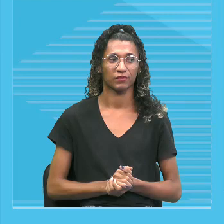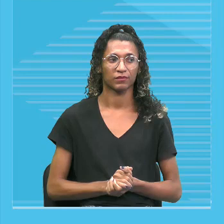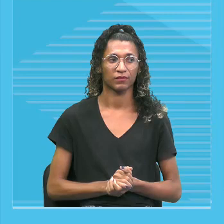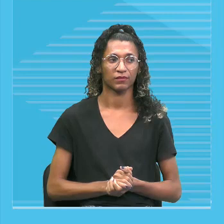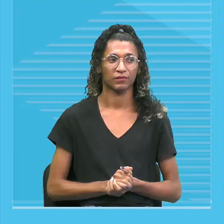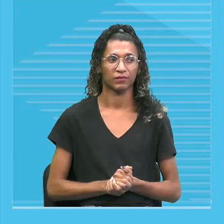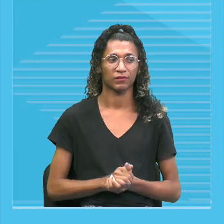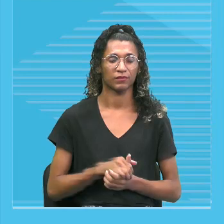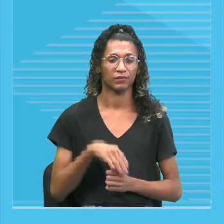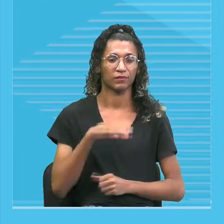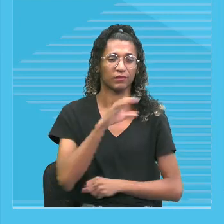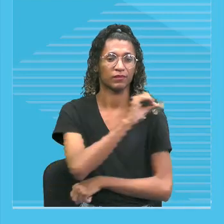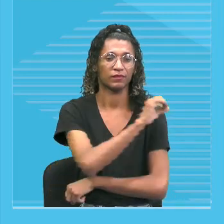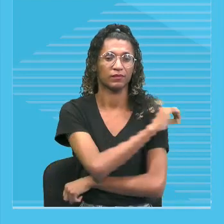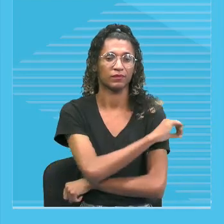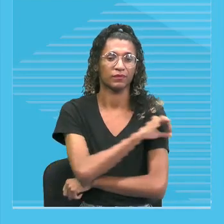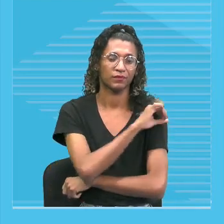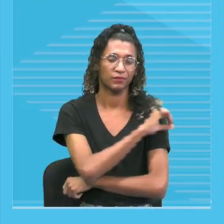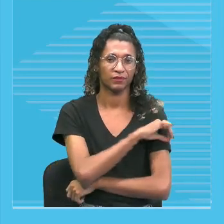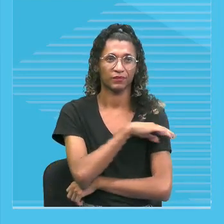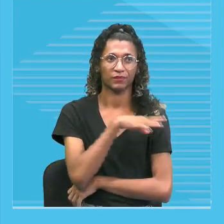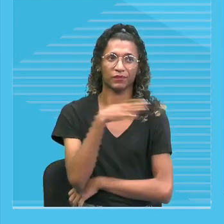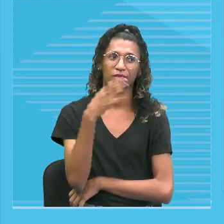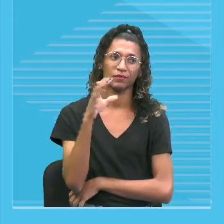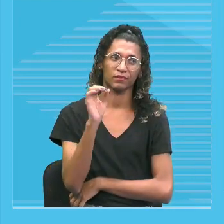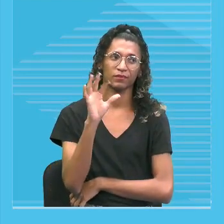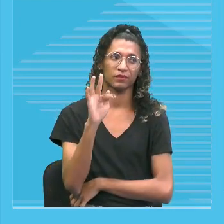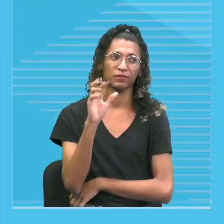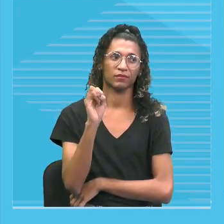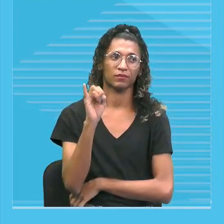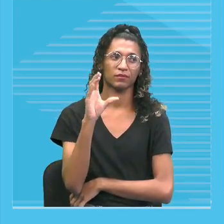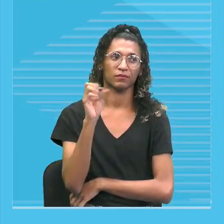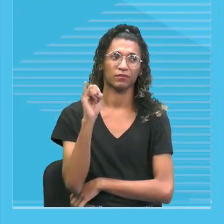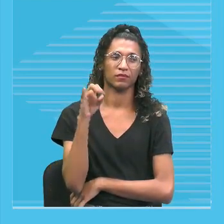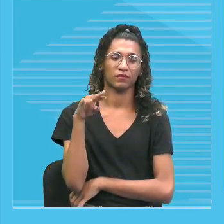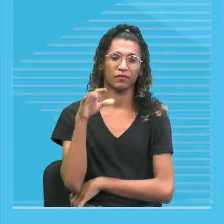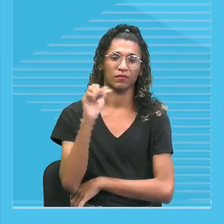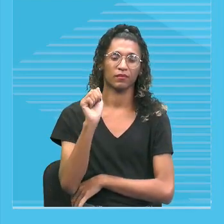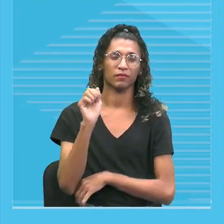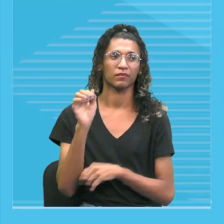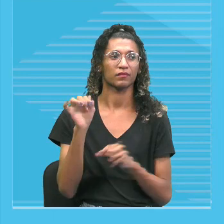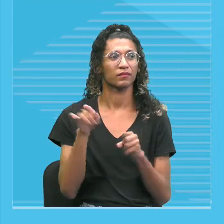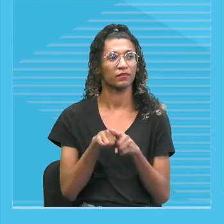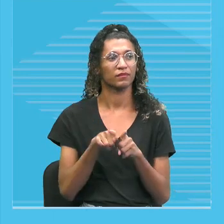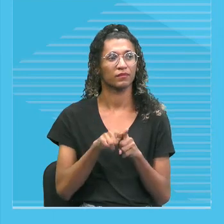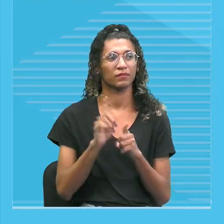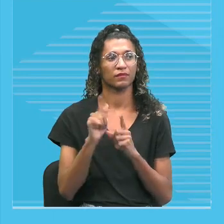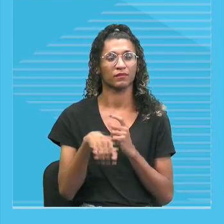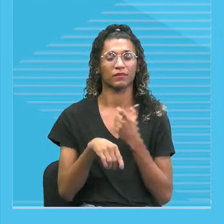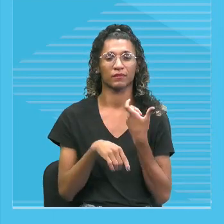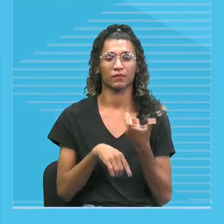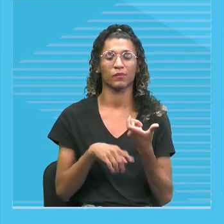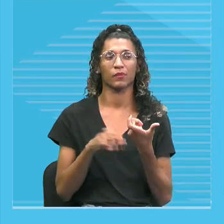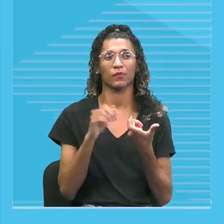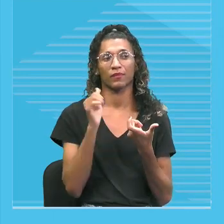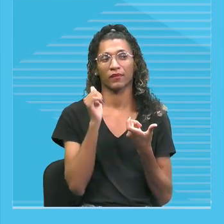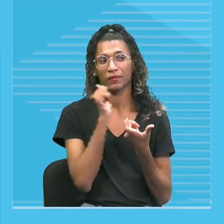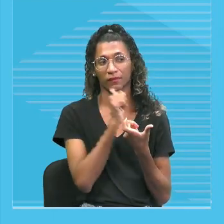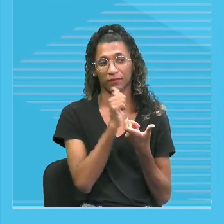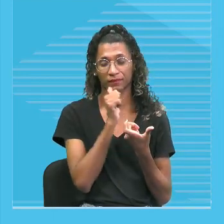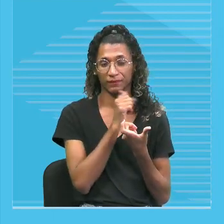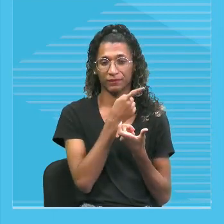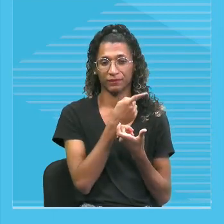oficina que também é uma palavra feminina quer dizer escritório nem caberia aqui né são palavras